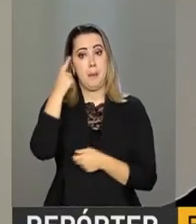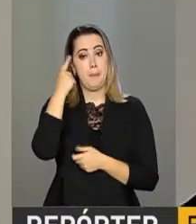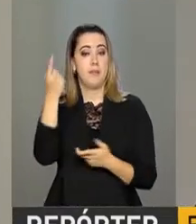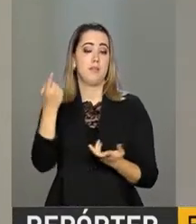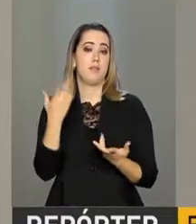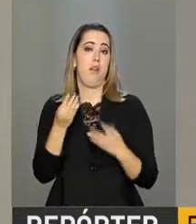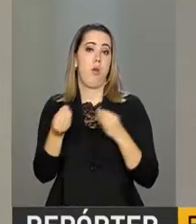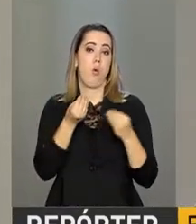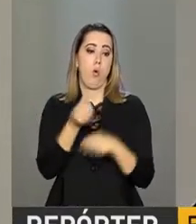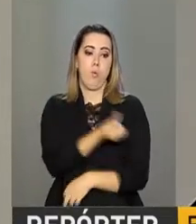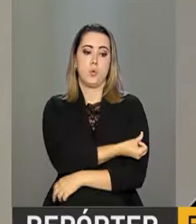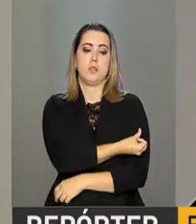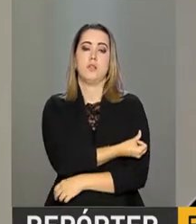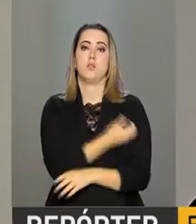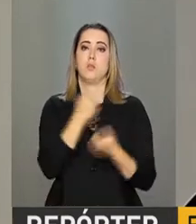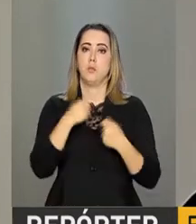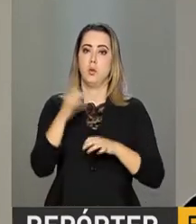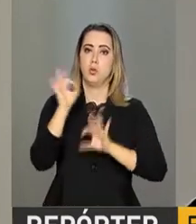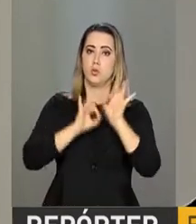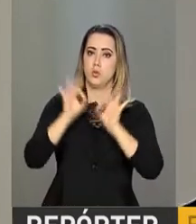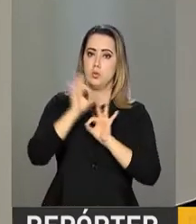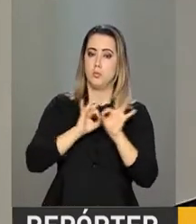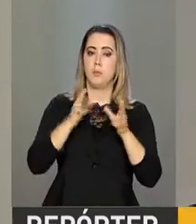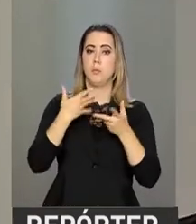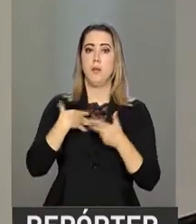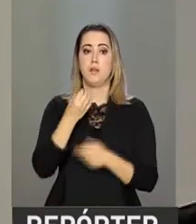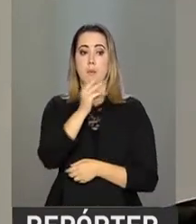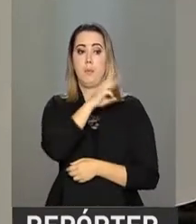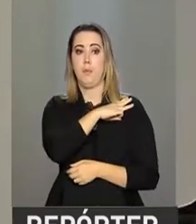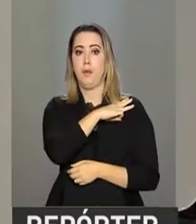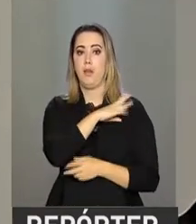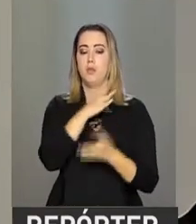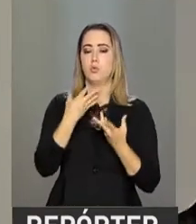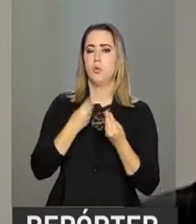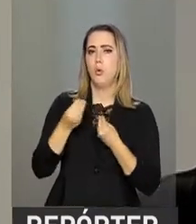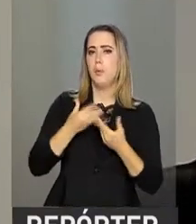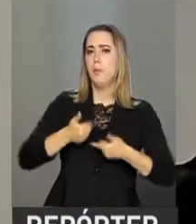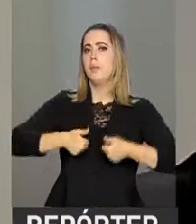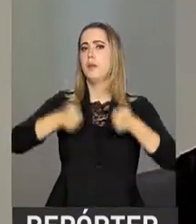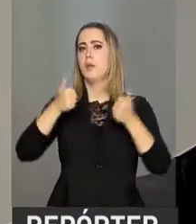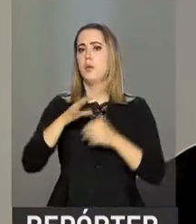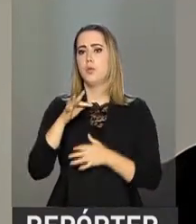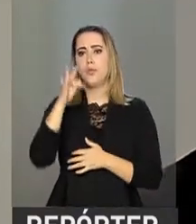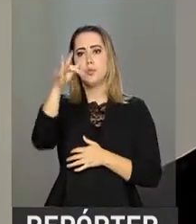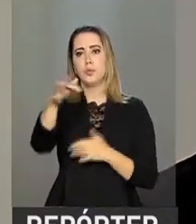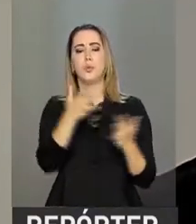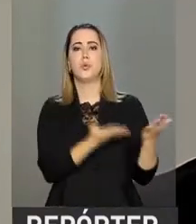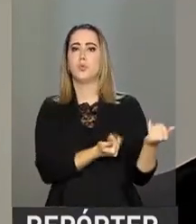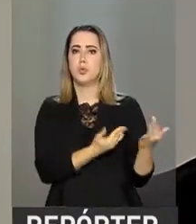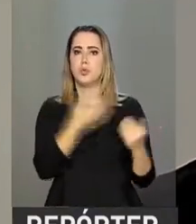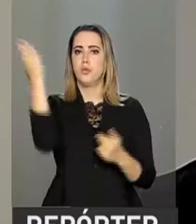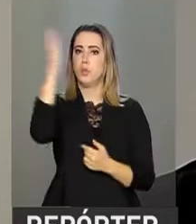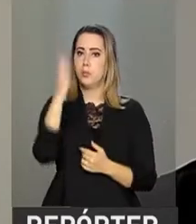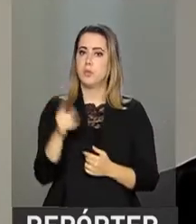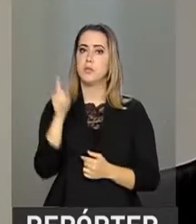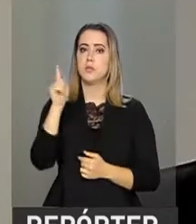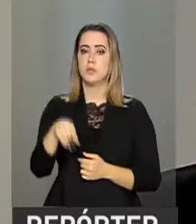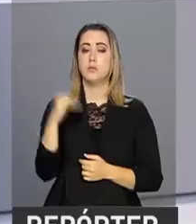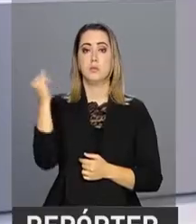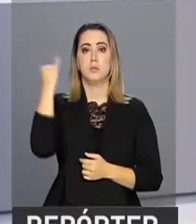ensino médio, para melhorar o ingresso nas universidades, para melhorar o perfil do jovem brasileiro, ele é